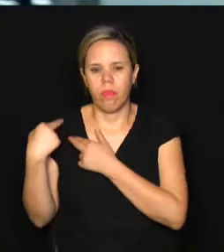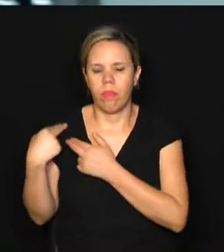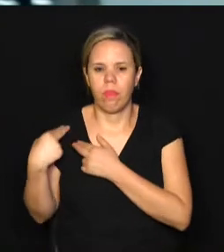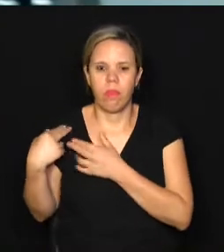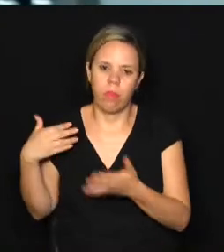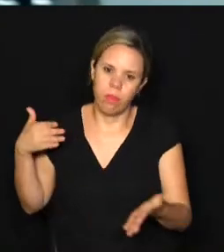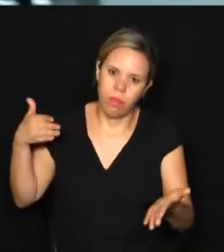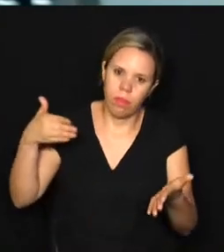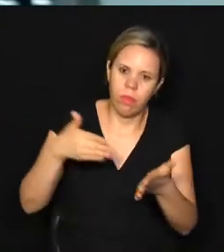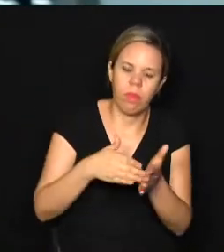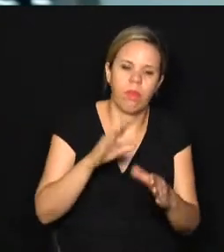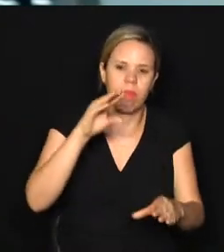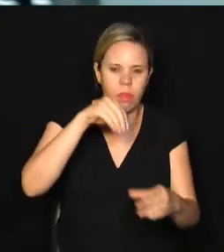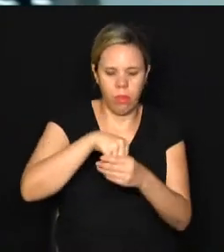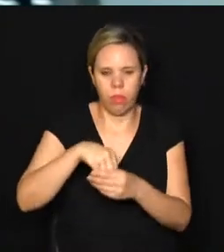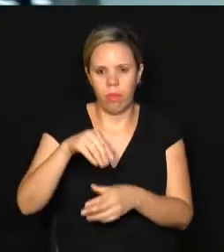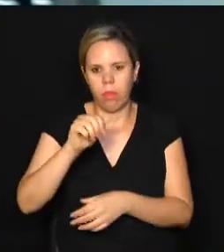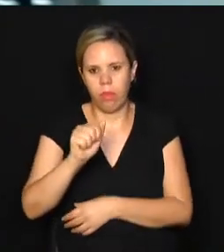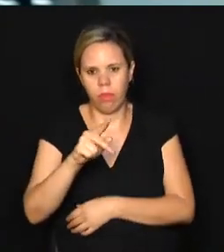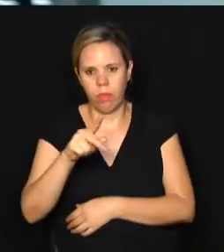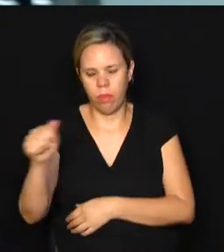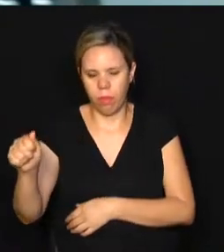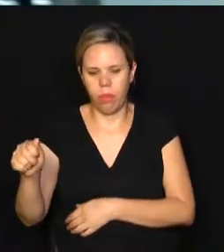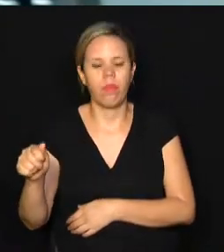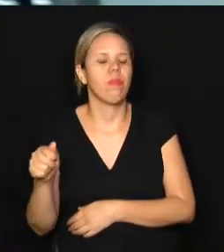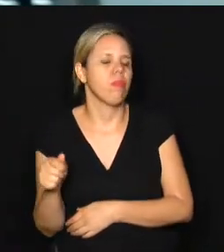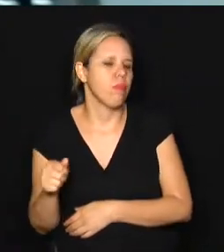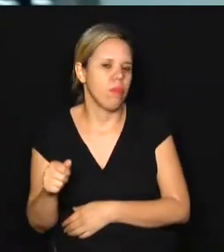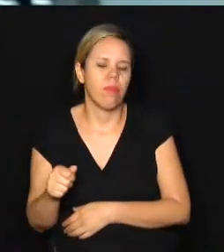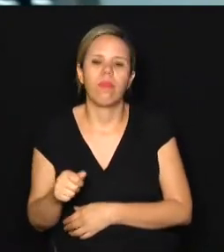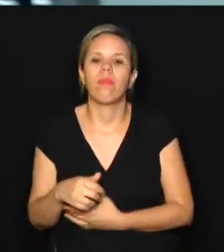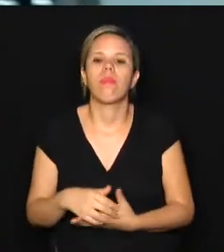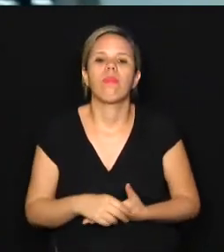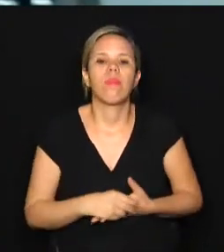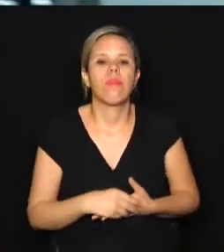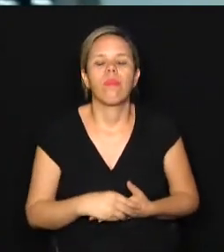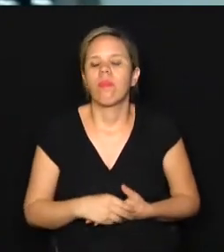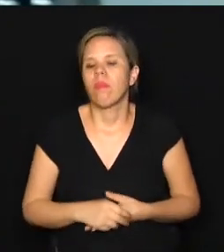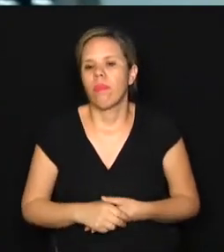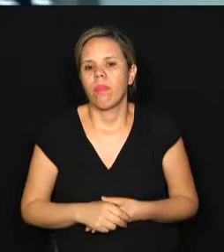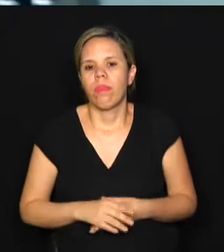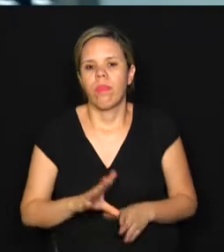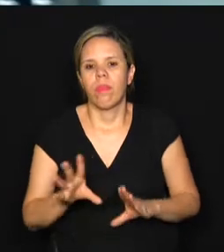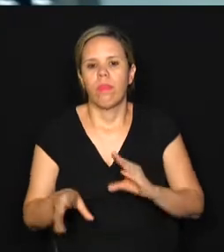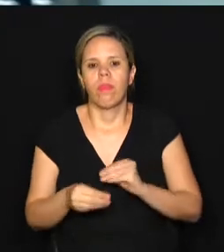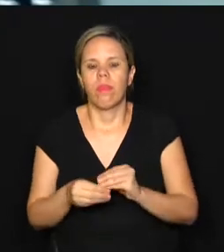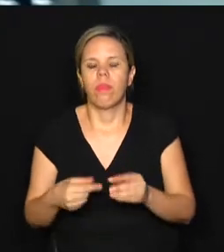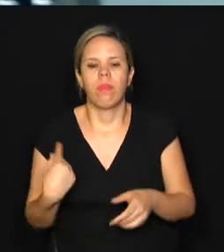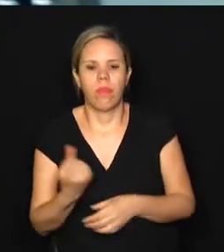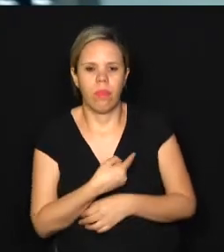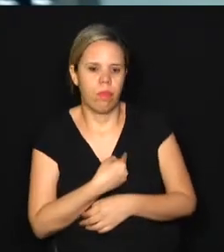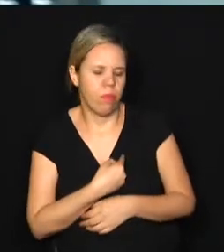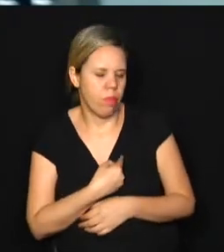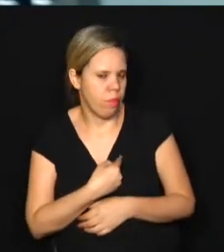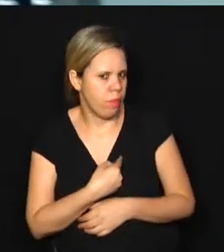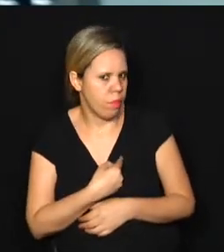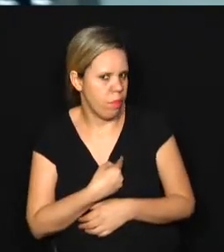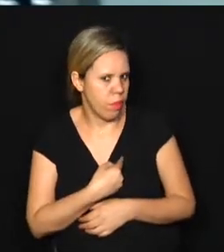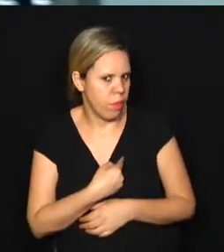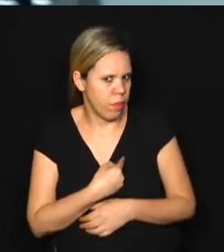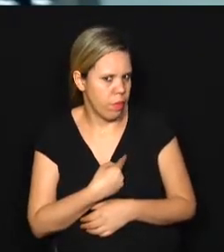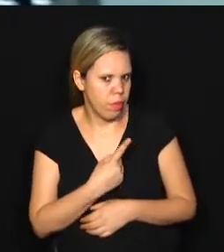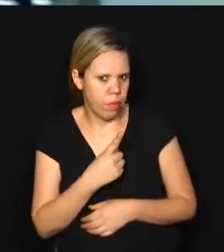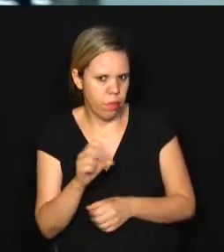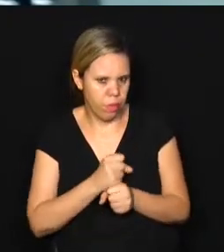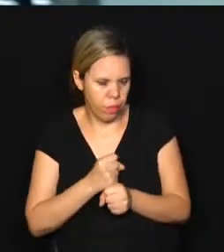aqui dentro da APA. Eu, só completando, a gente, nesses 10